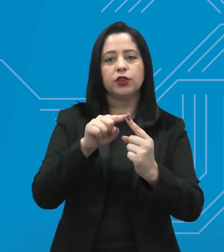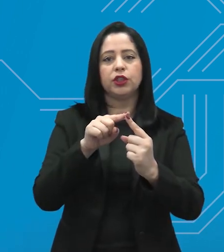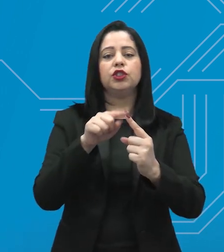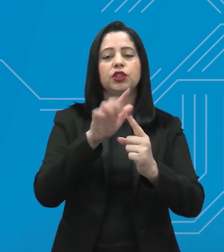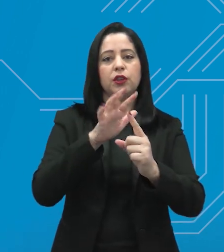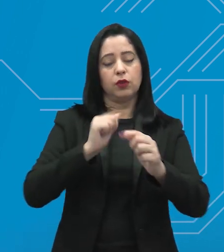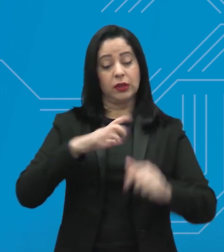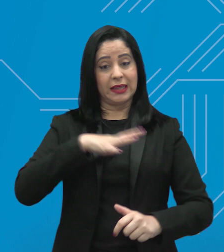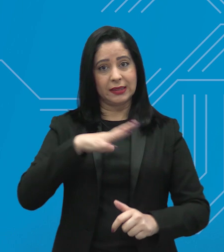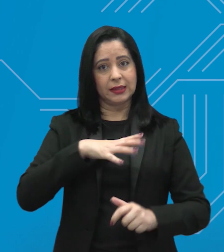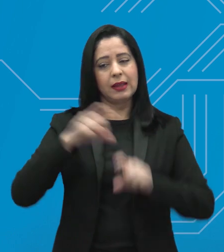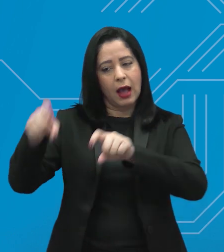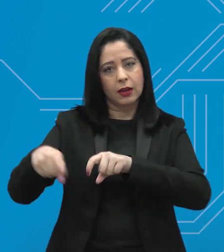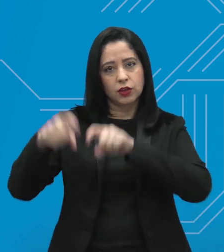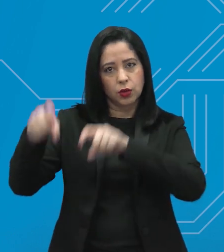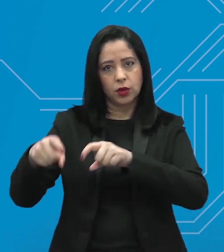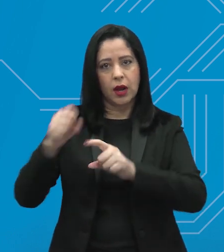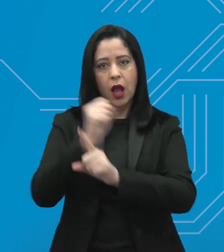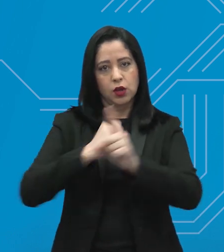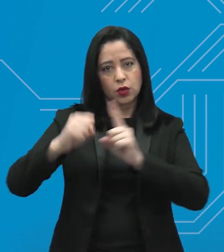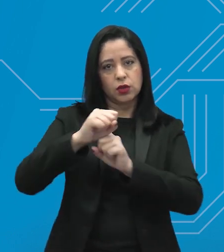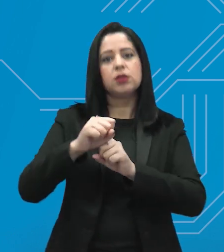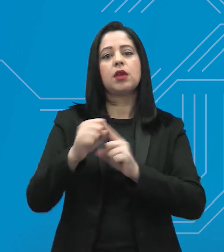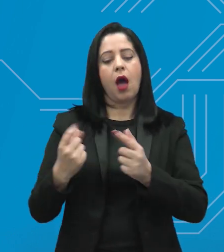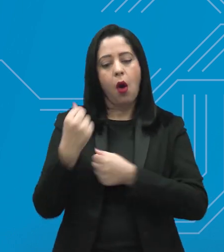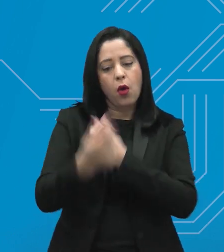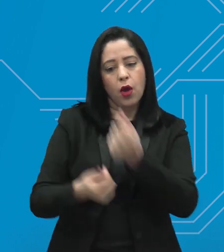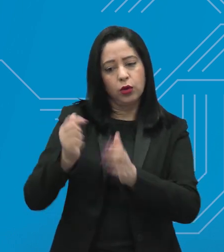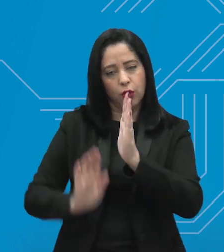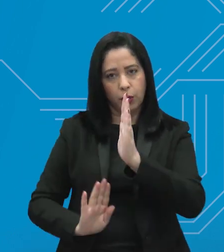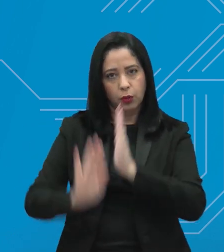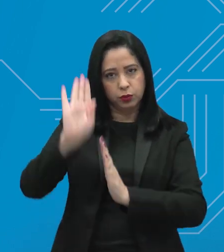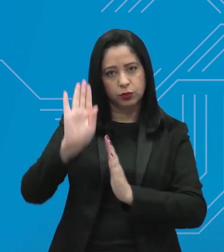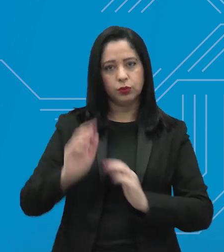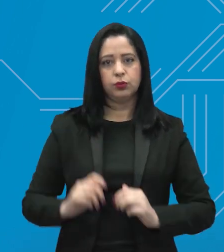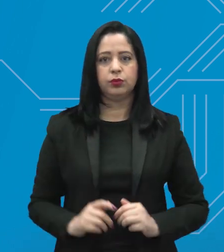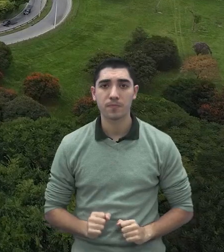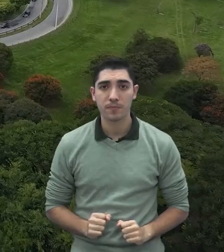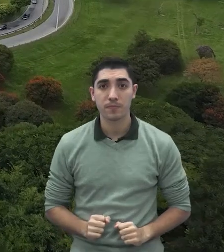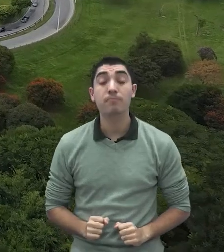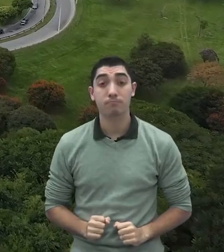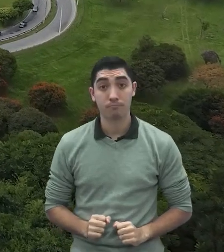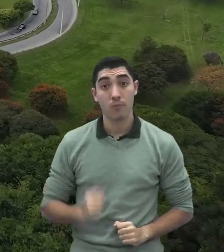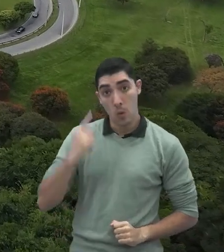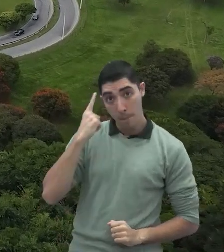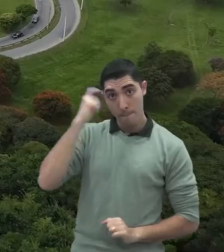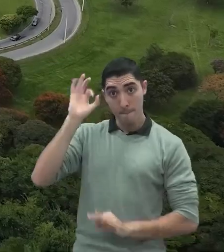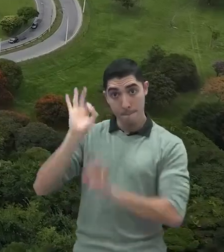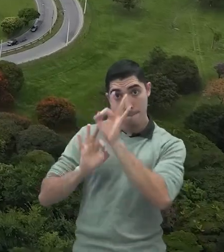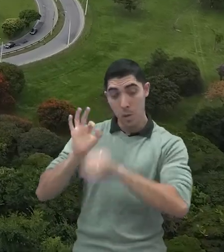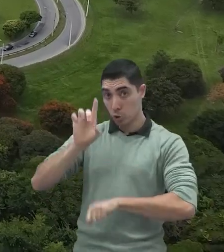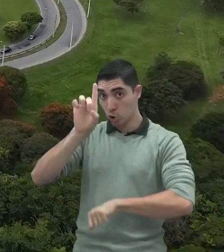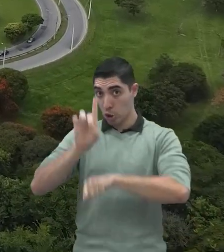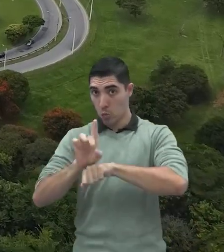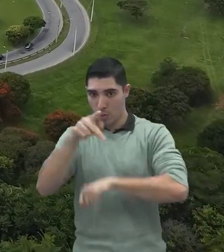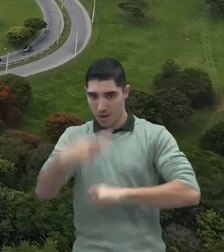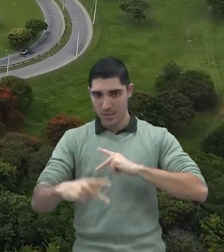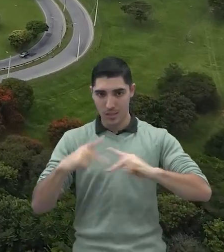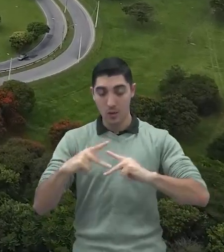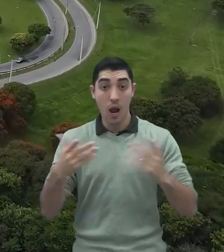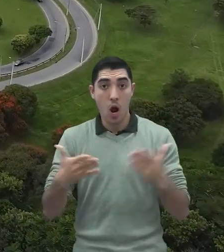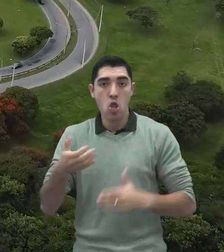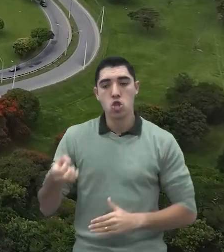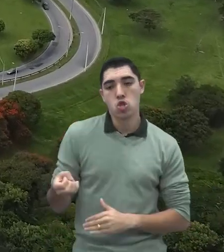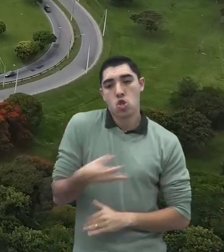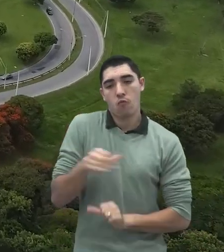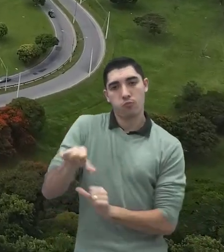desenvolvimento urbano, rural, ambiental, social e econômico da cidade. O Plano Diretor de São José dos Campos vai